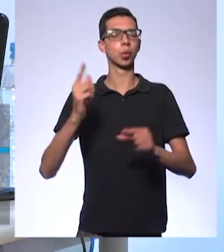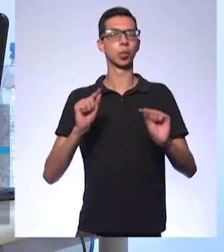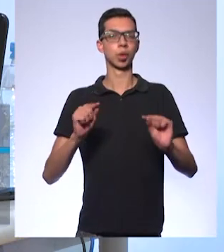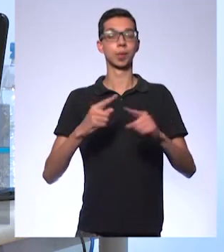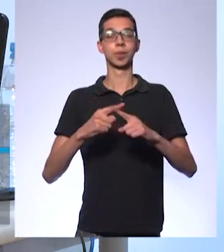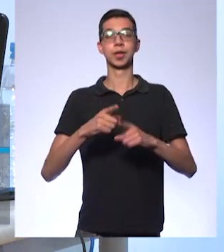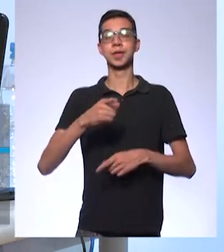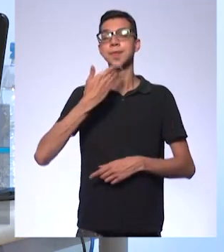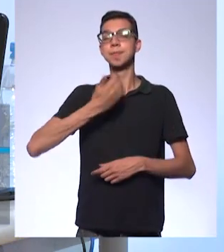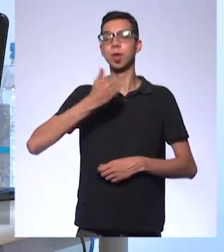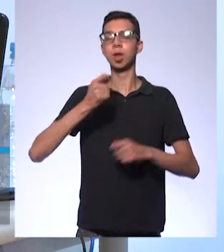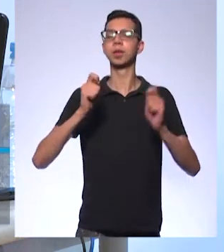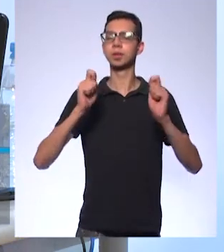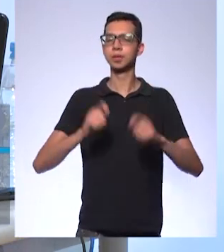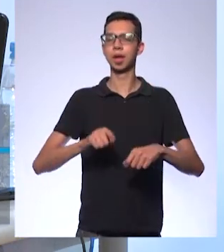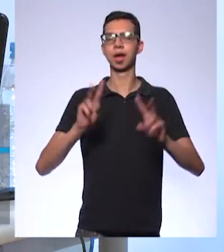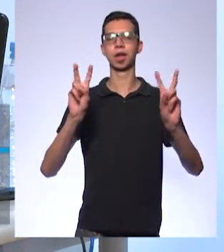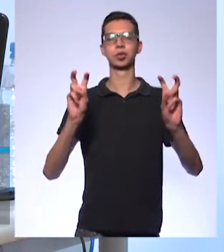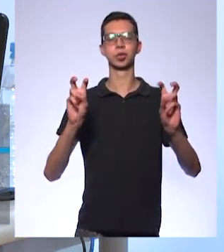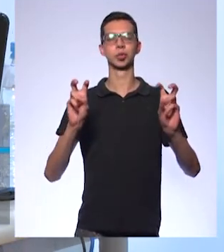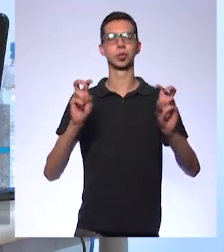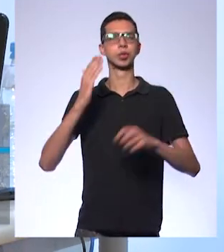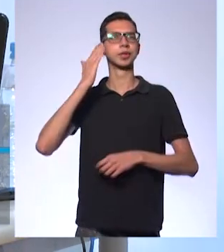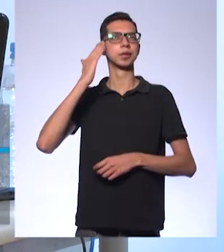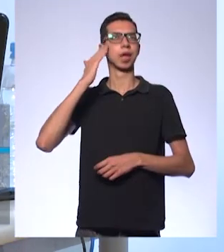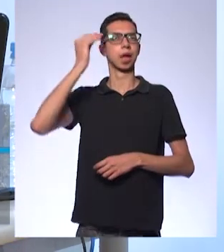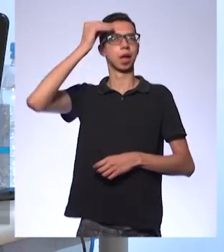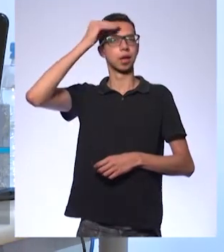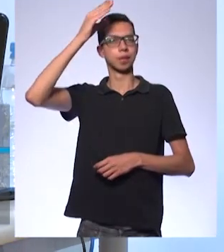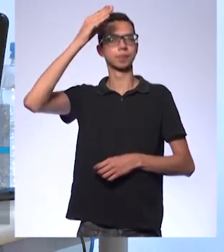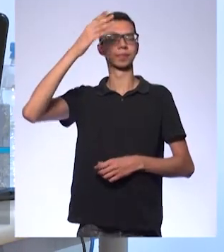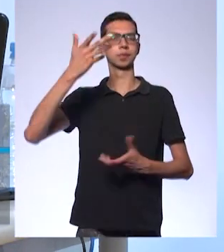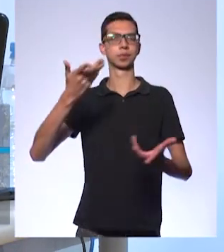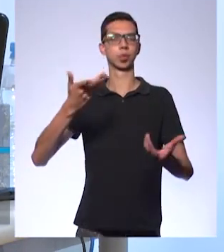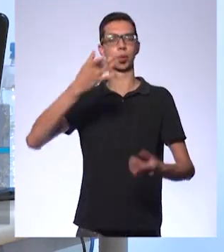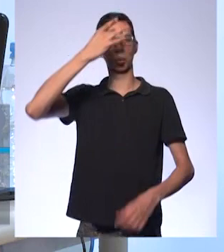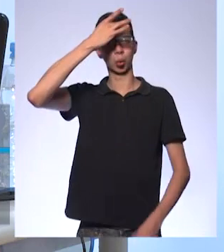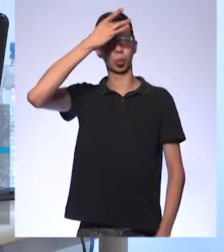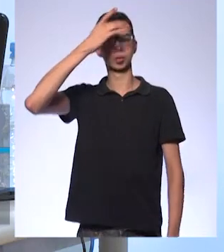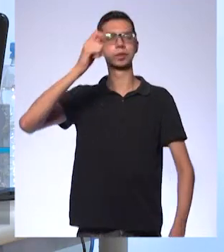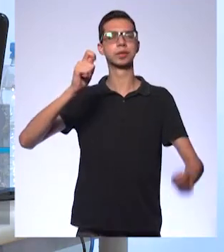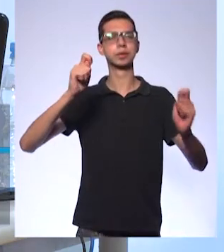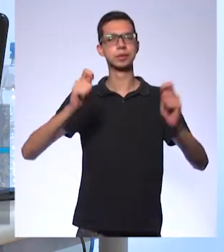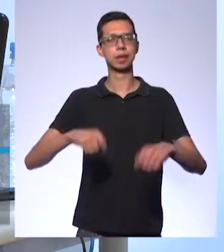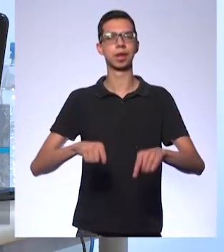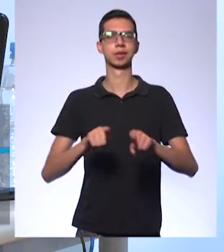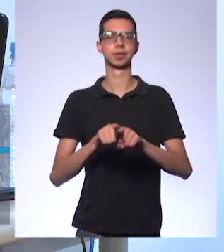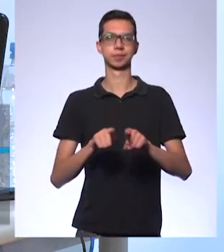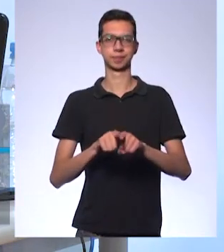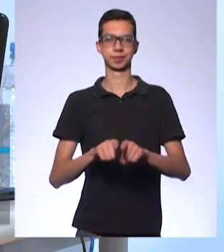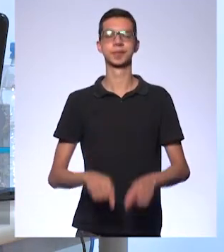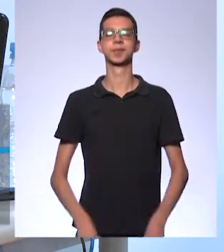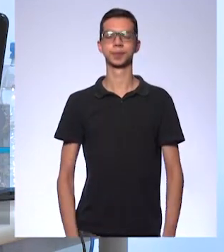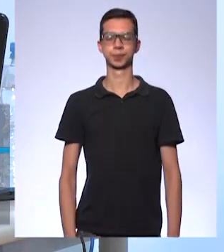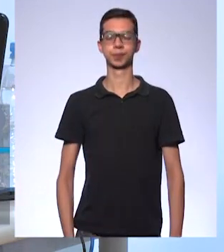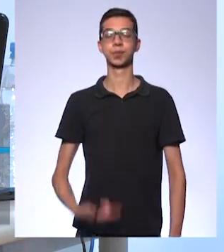e tratar do assunto de uma maneira mais embasada, mais genérica. Quando eu digo genérica, não é